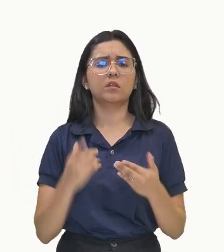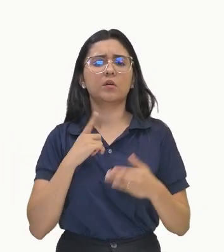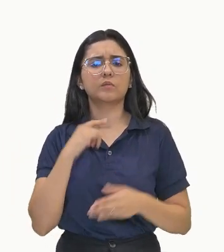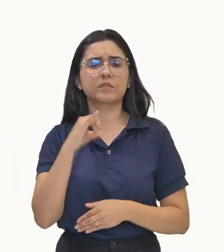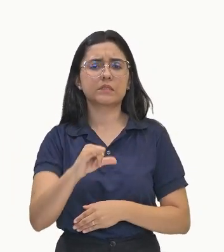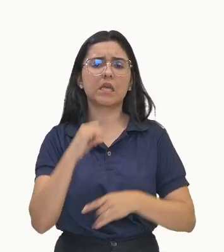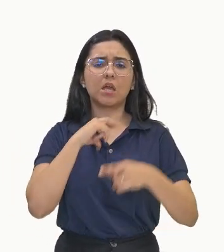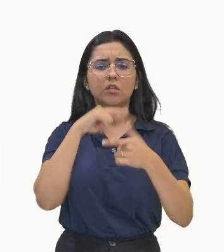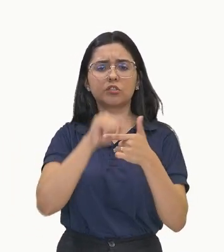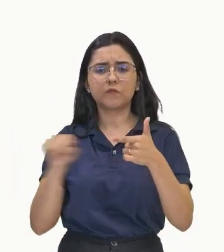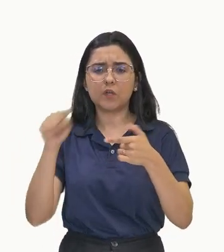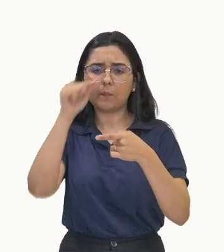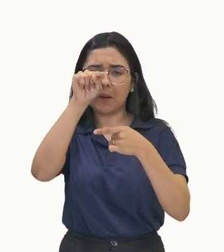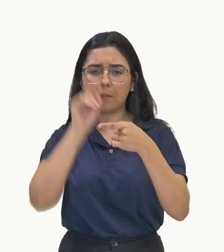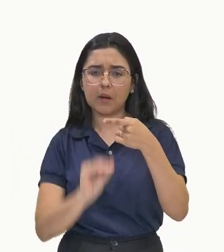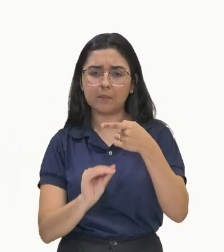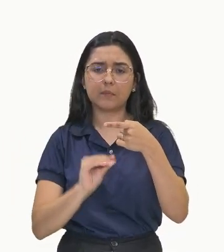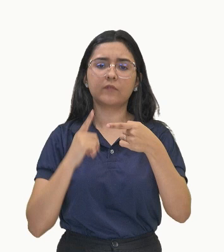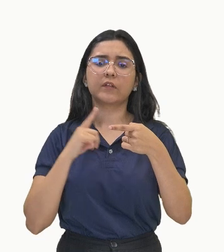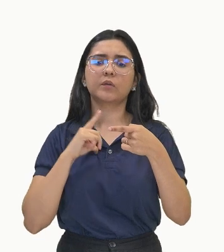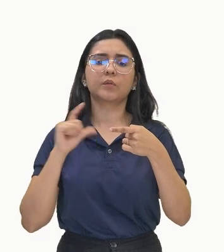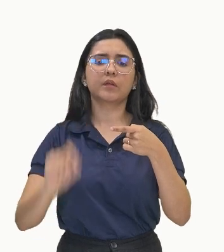essa divisão, eu vou ter